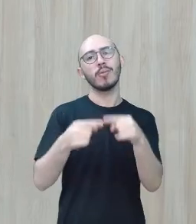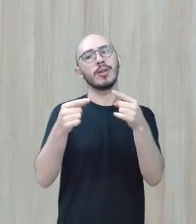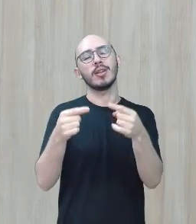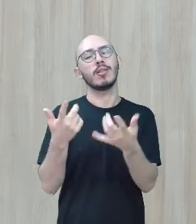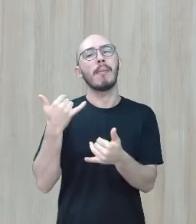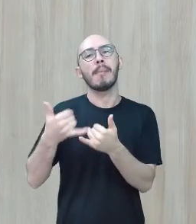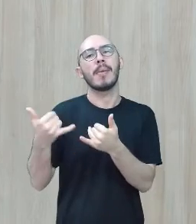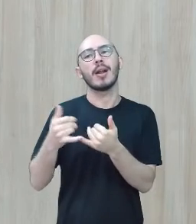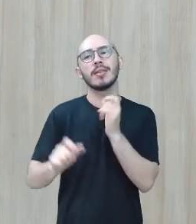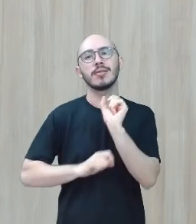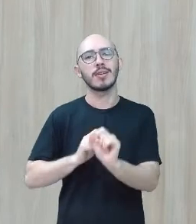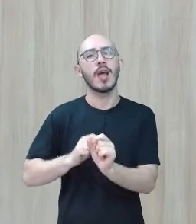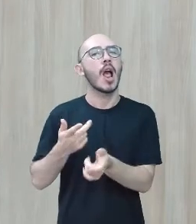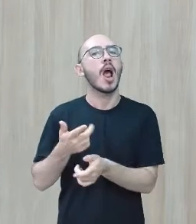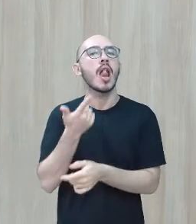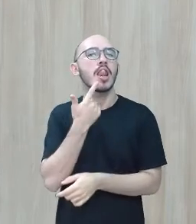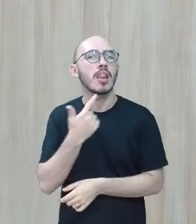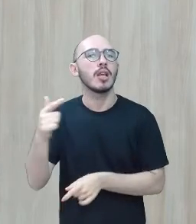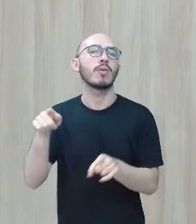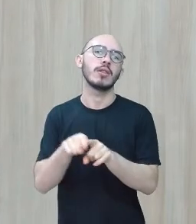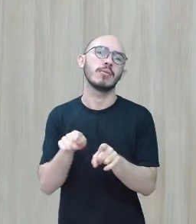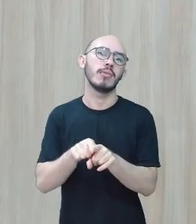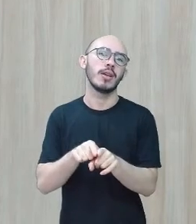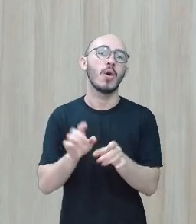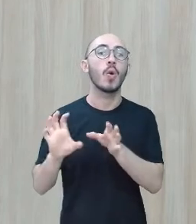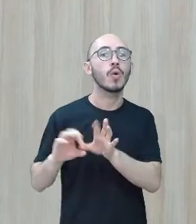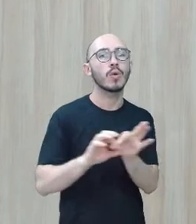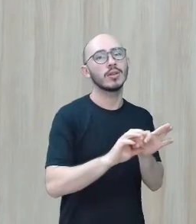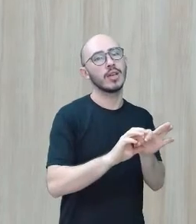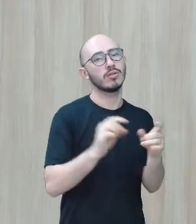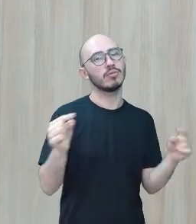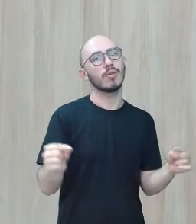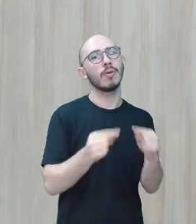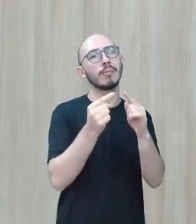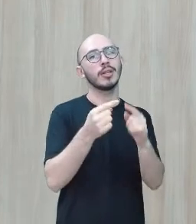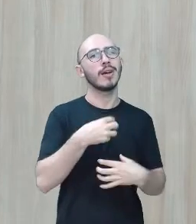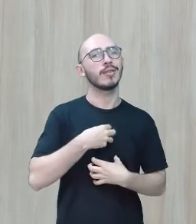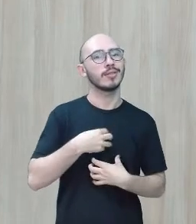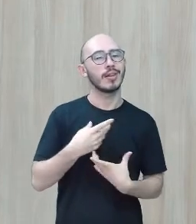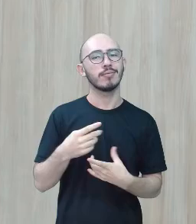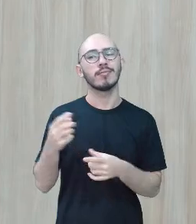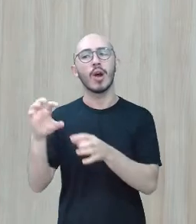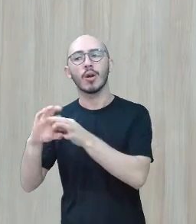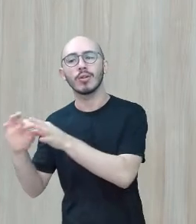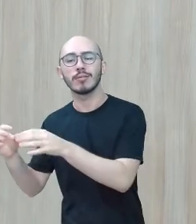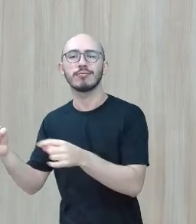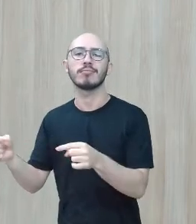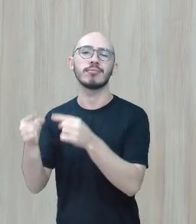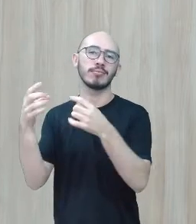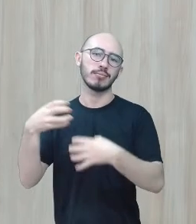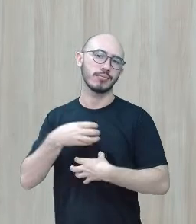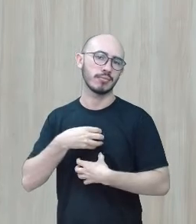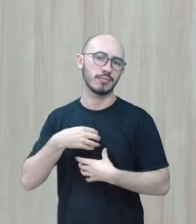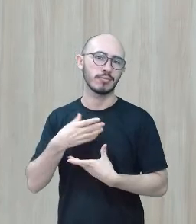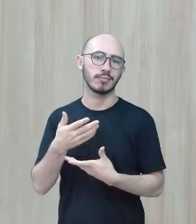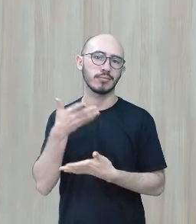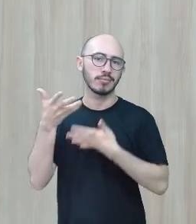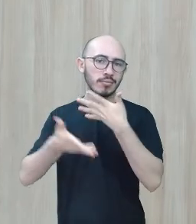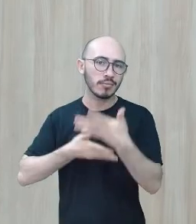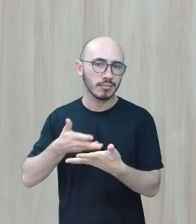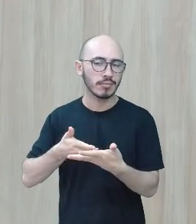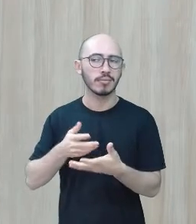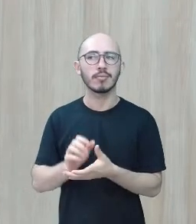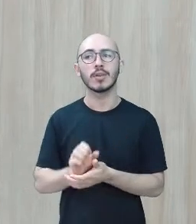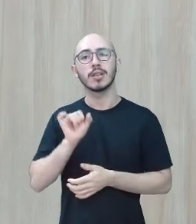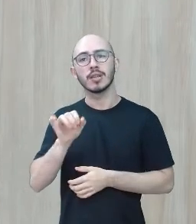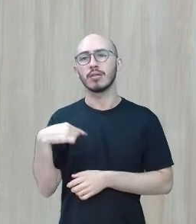pode dominar. Quanto mais variedades a gente dominar, melhor. Porque melhor e com mais precisão, a